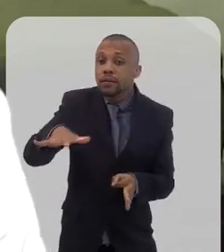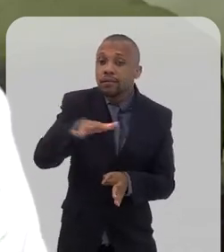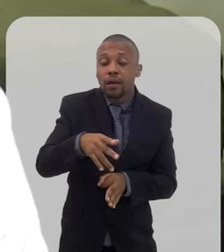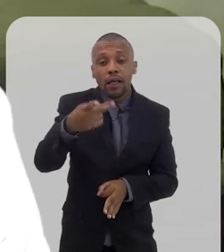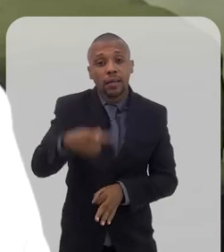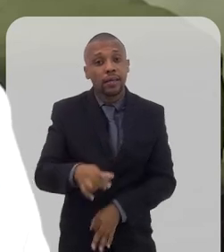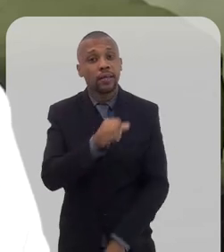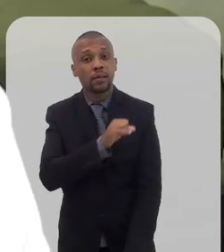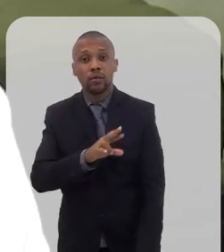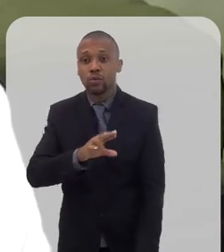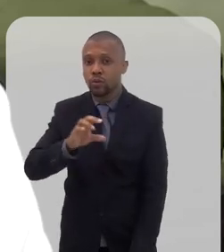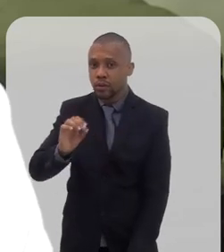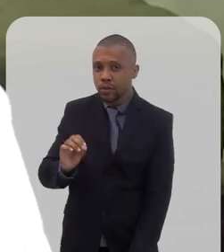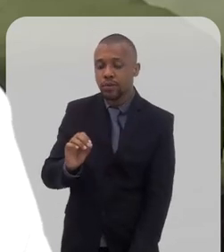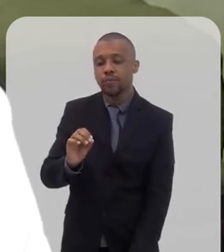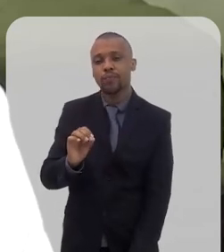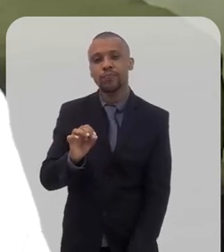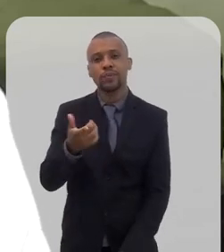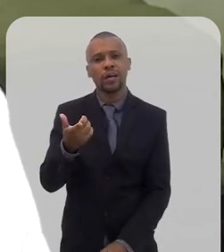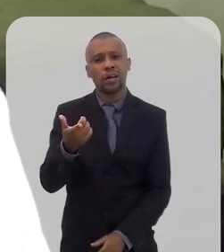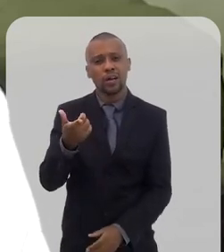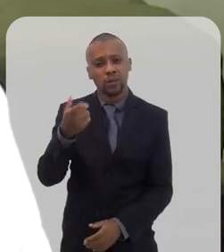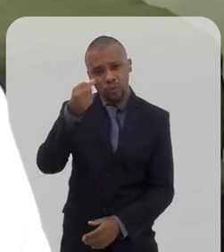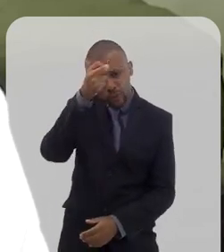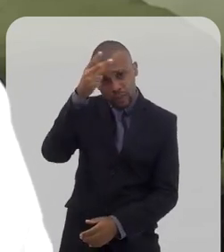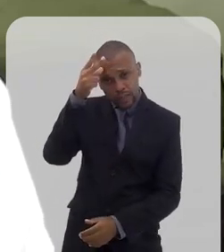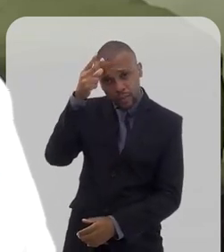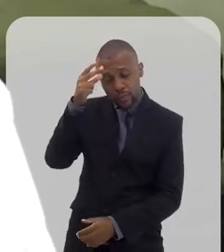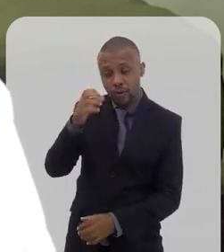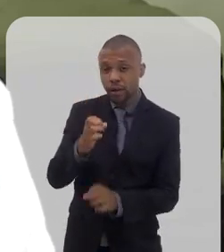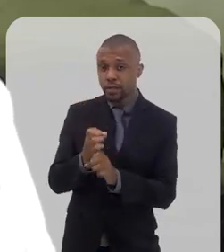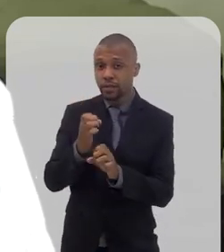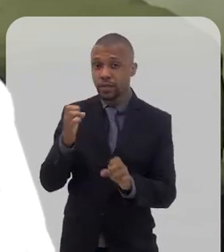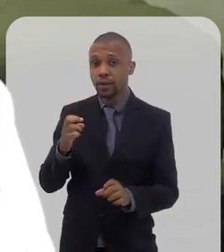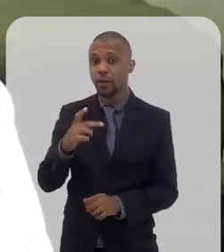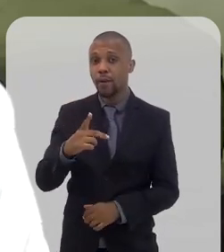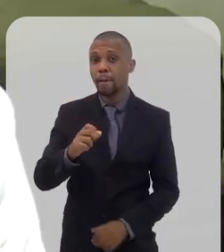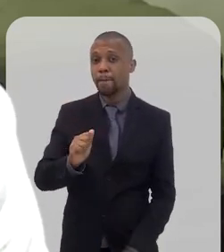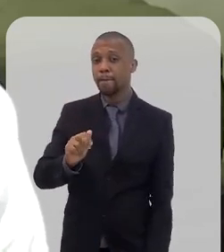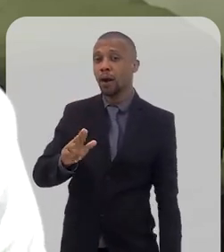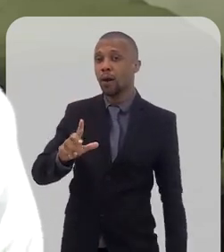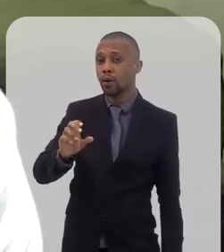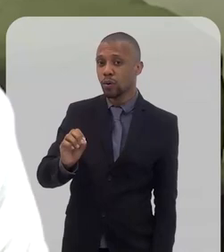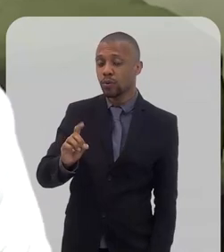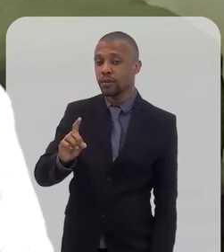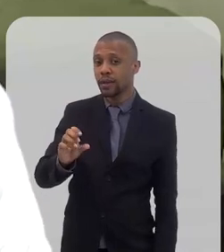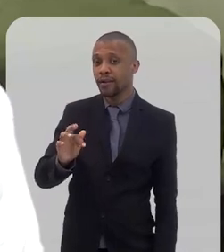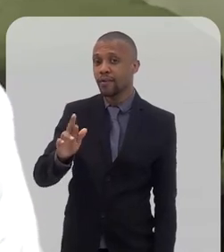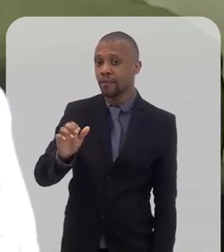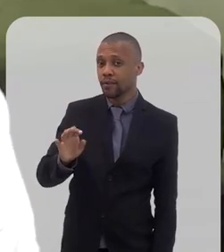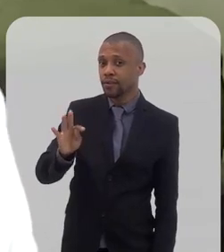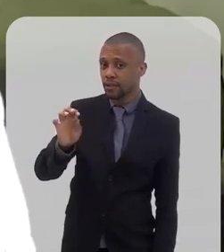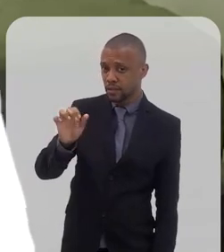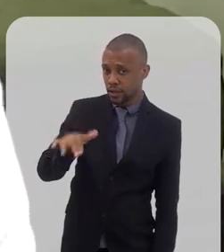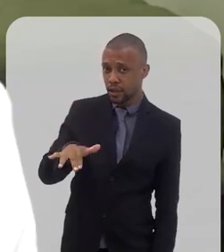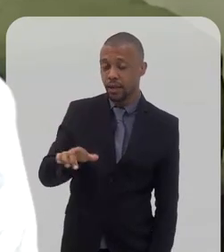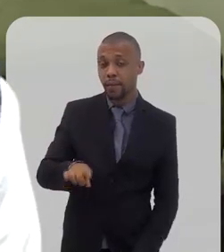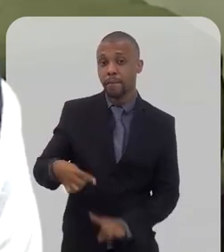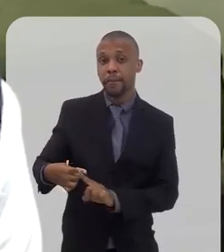campo aqui no Rio de Janeiro, no município de Engenheiro Paulo de Fronten e na região administrativa da Ilha de